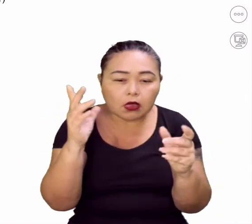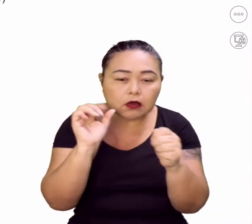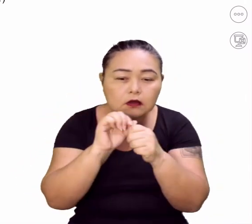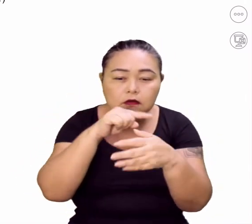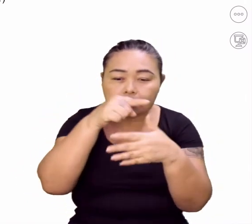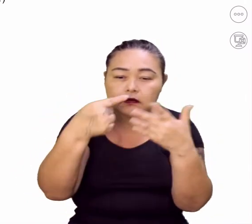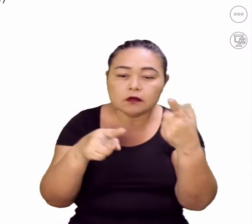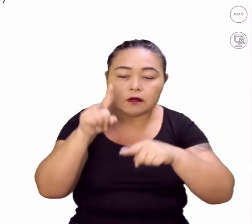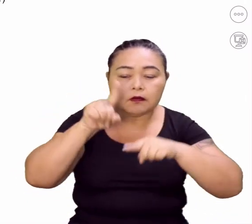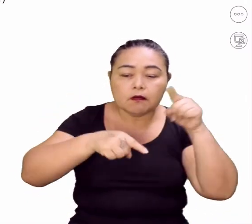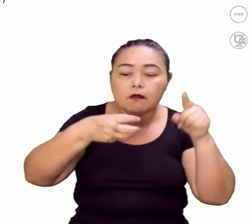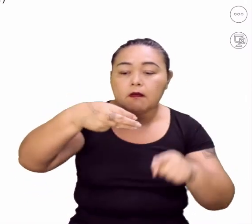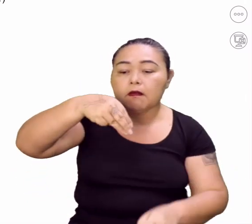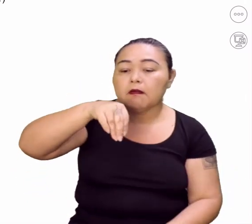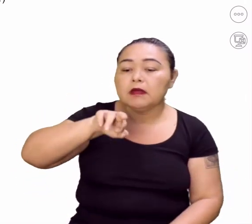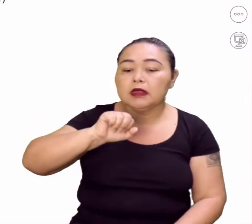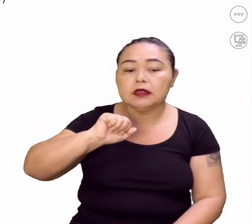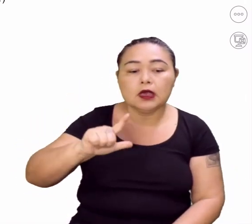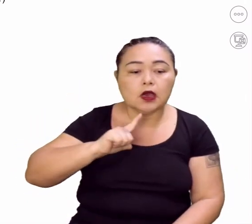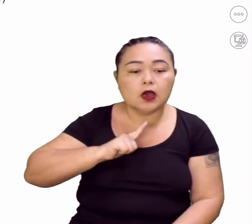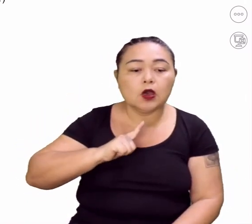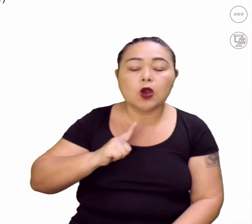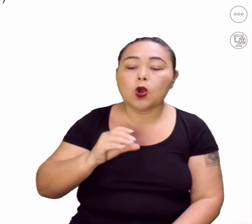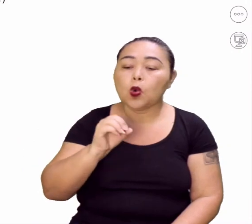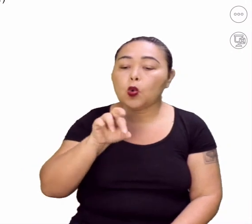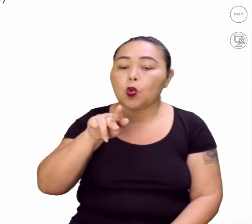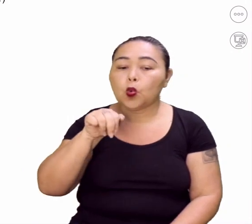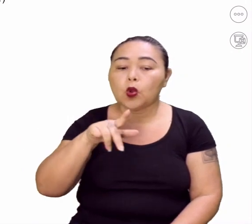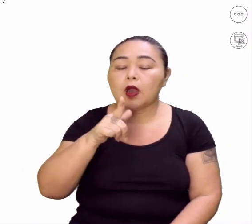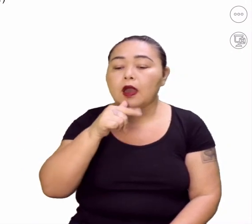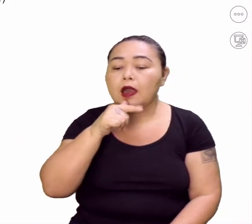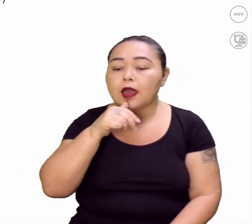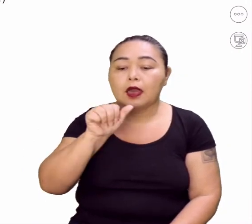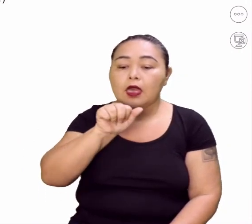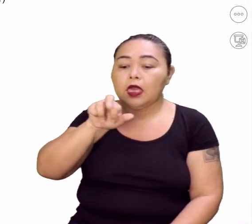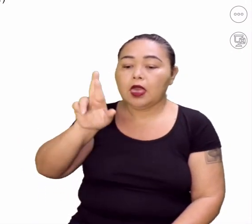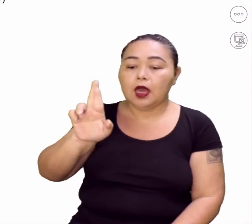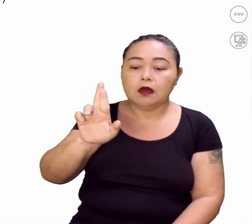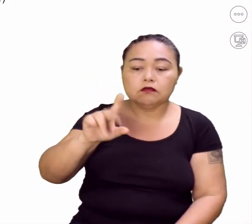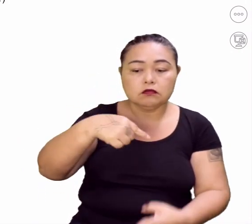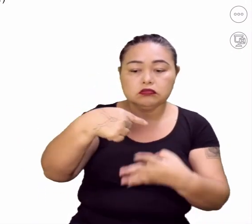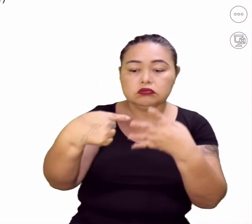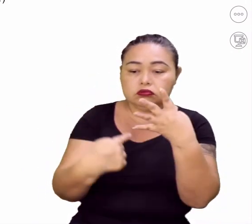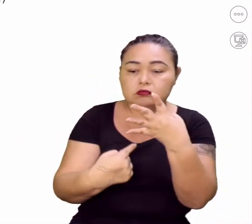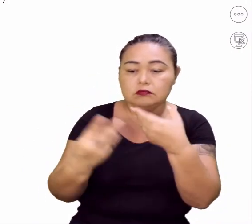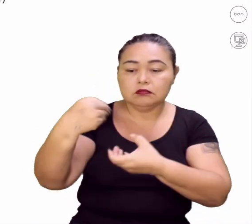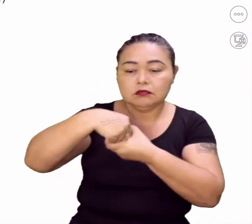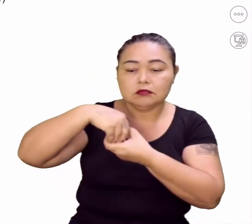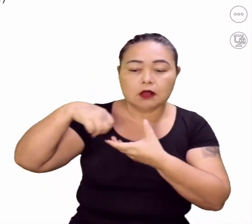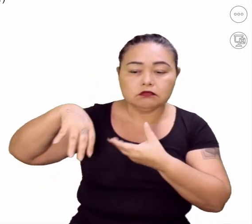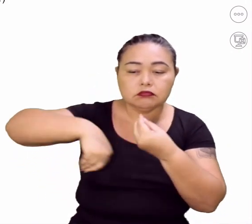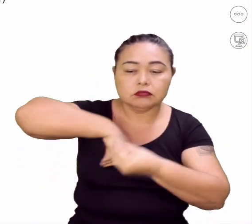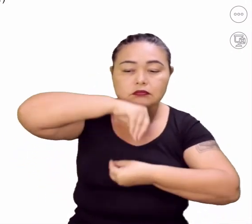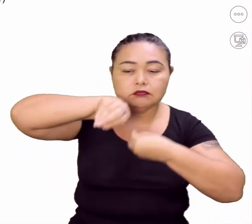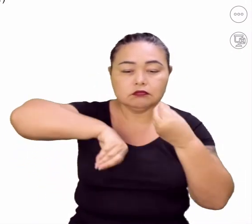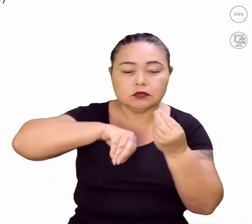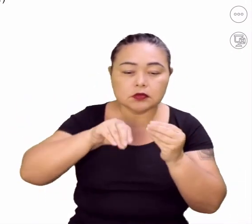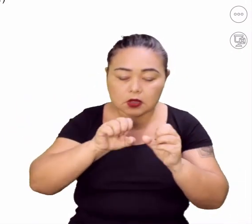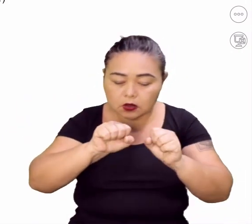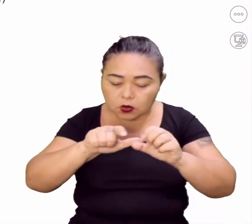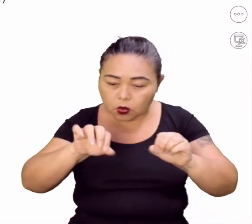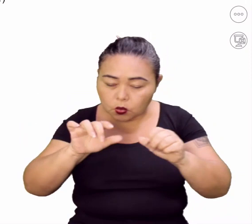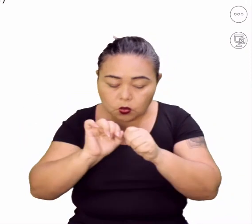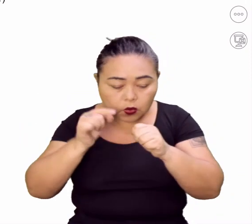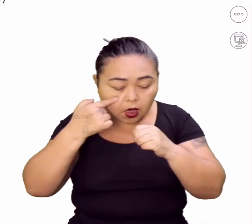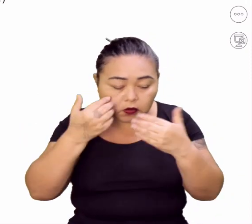elementos: matéria mineral, orgânica, água e ar. Então, o solo, embora a